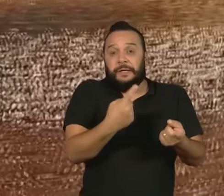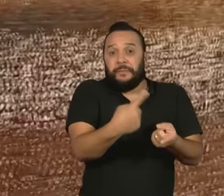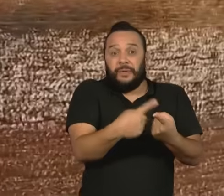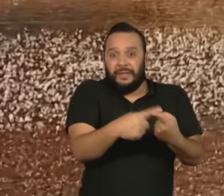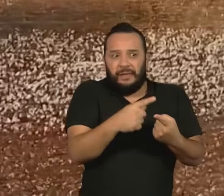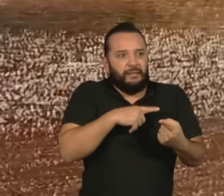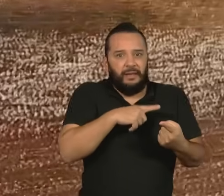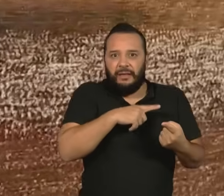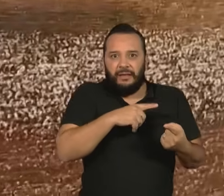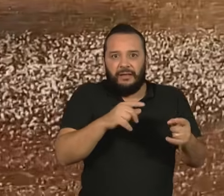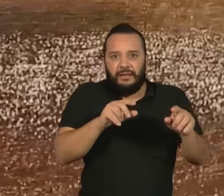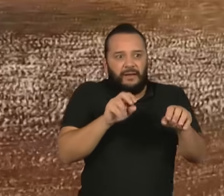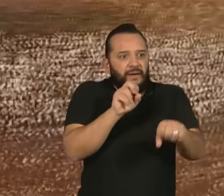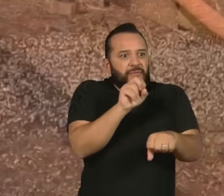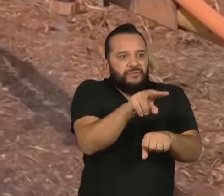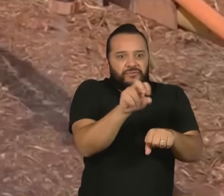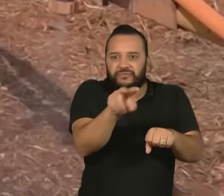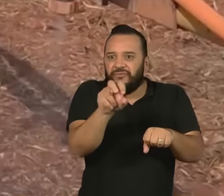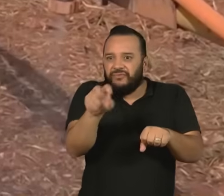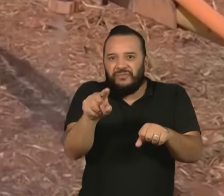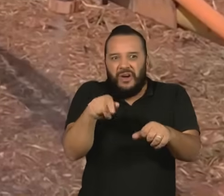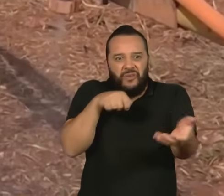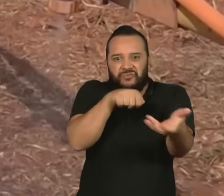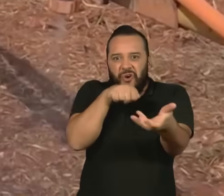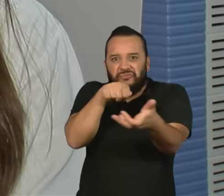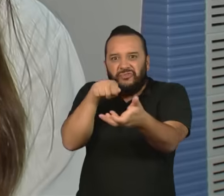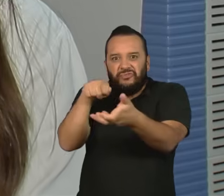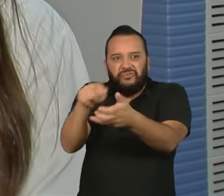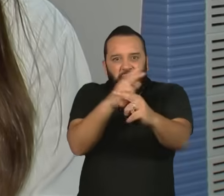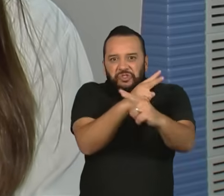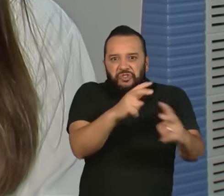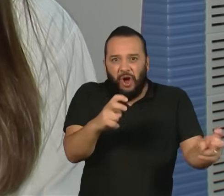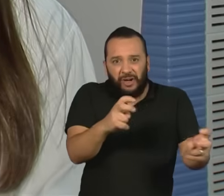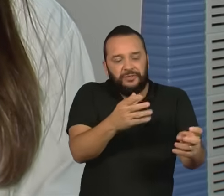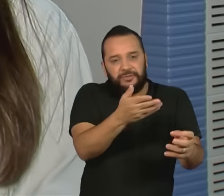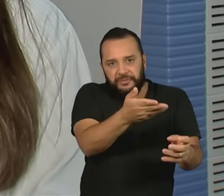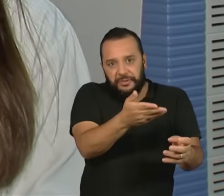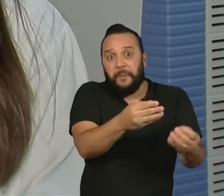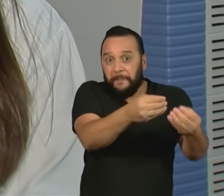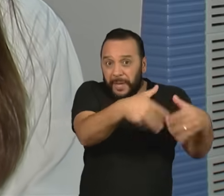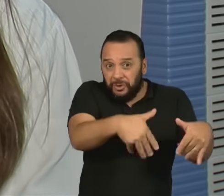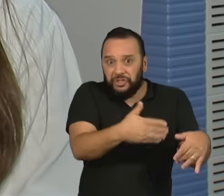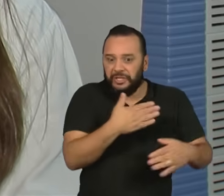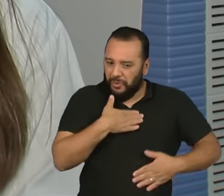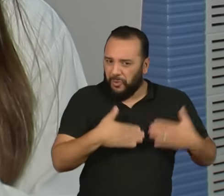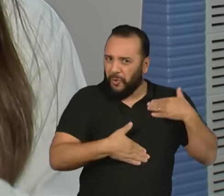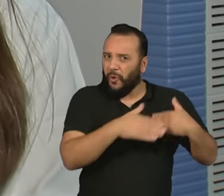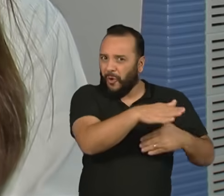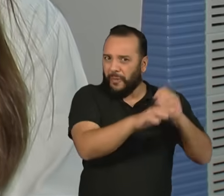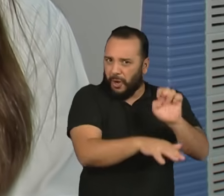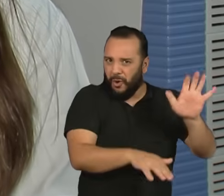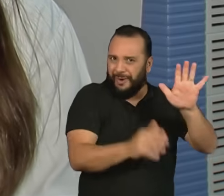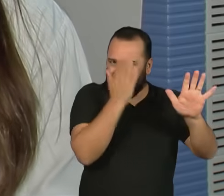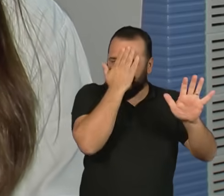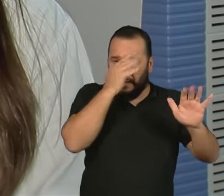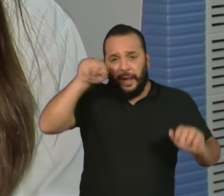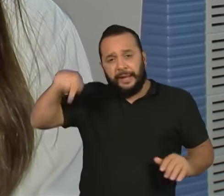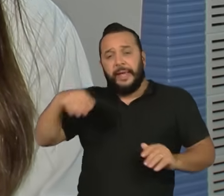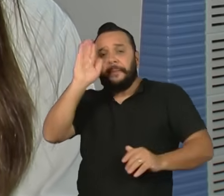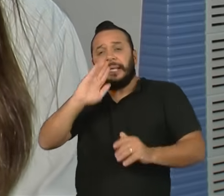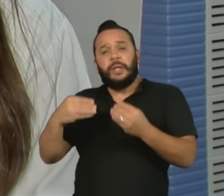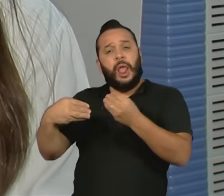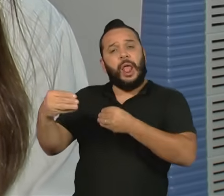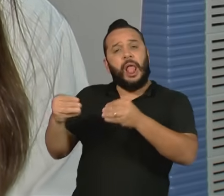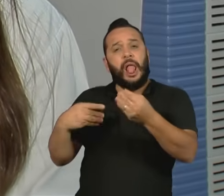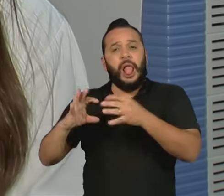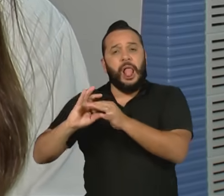sendo considerados na legislação brasileira hoje. Bom, quando a gente faz uma avaliação do risco, tem 2 coisas que a gente considera, que eu